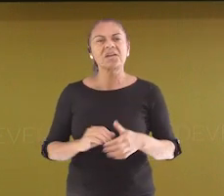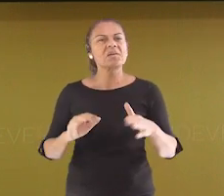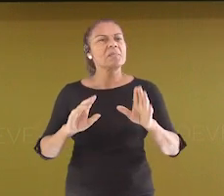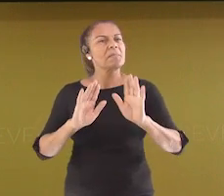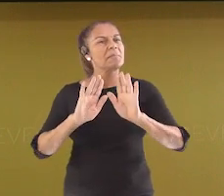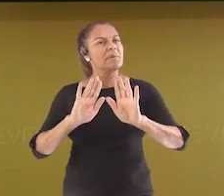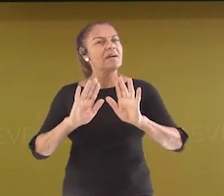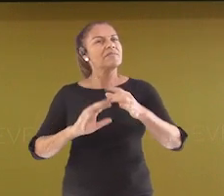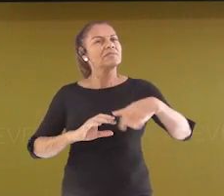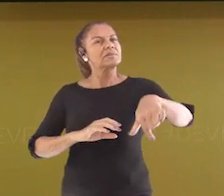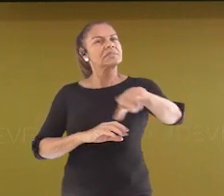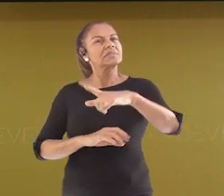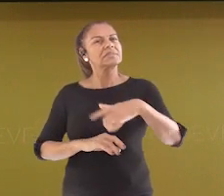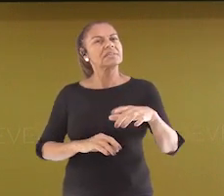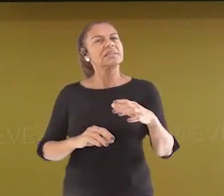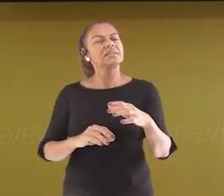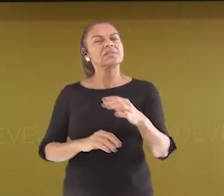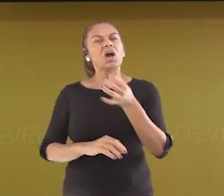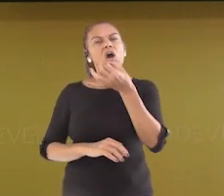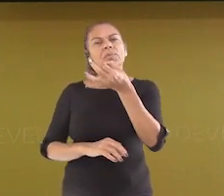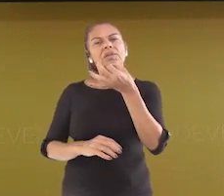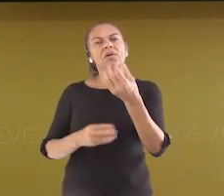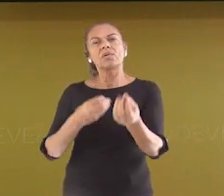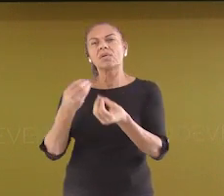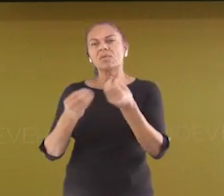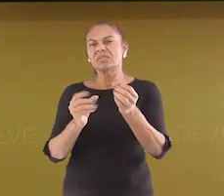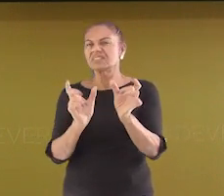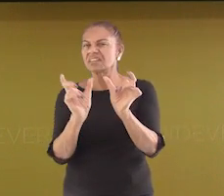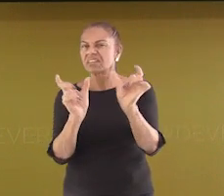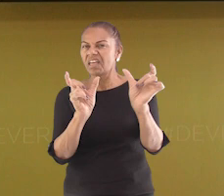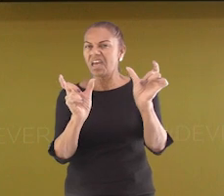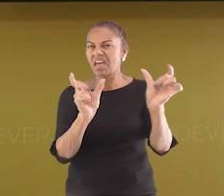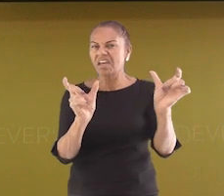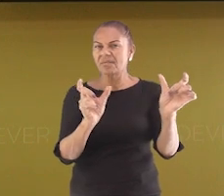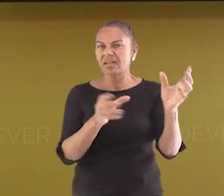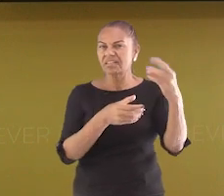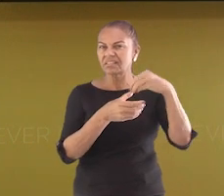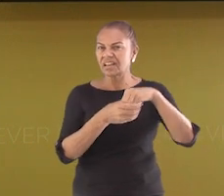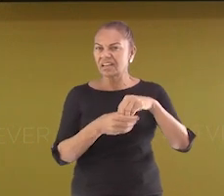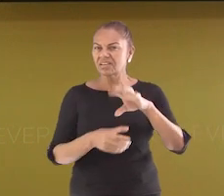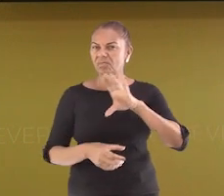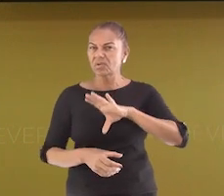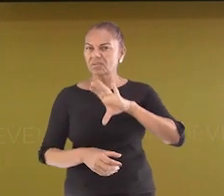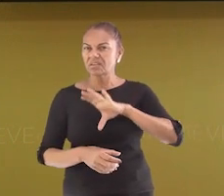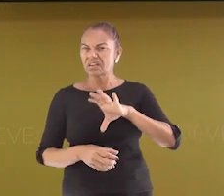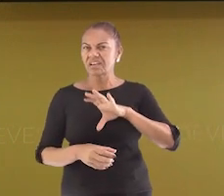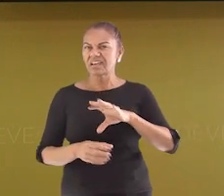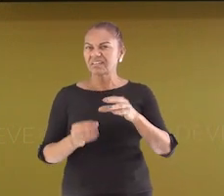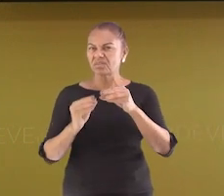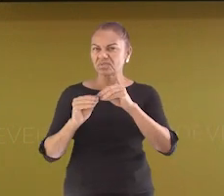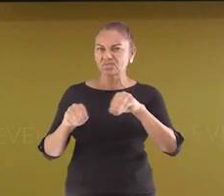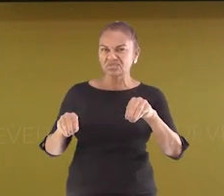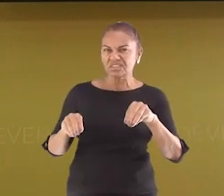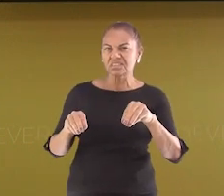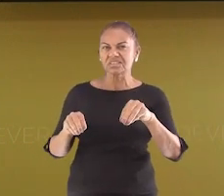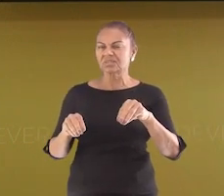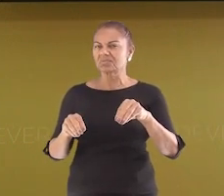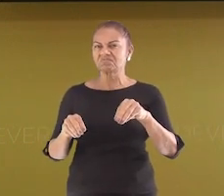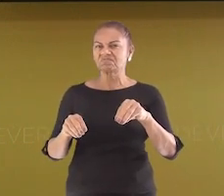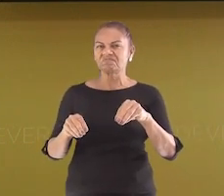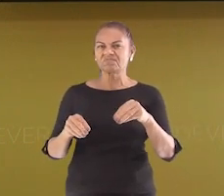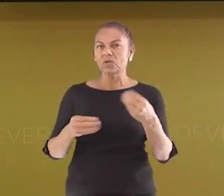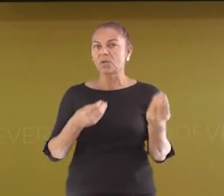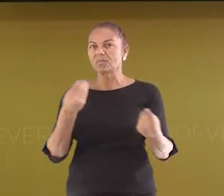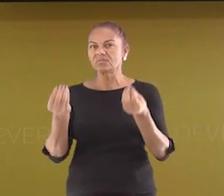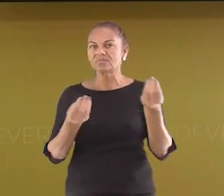diferentes necessidades de comunicação. E aí, qual é a opinião de vocês? Acham que termos estrangeiros fazem mal para a nossa